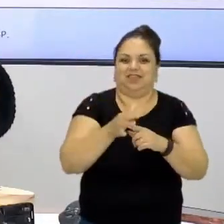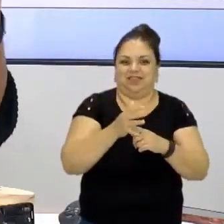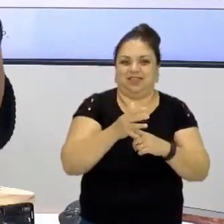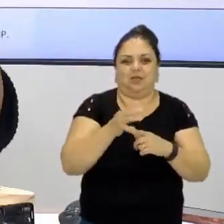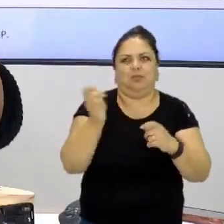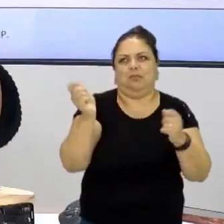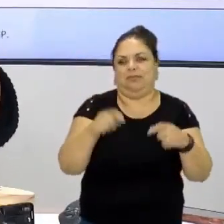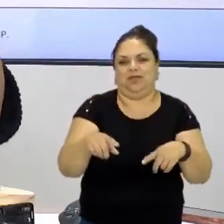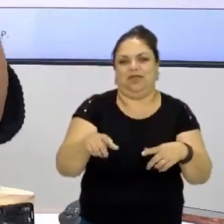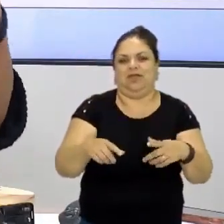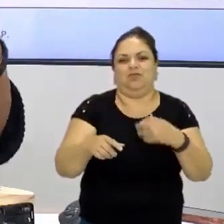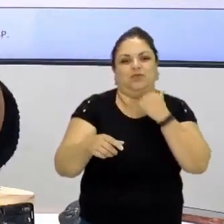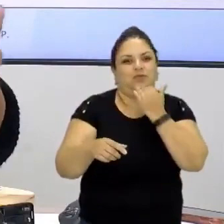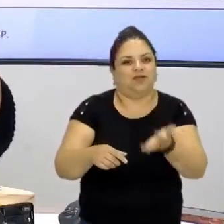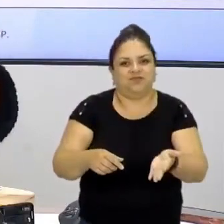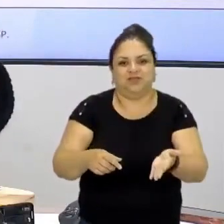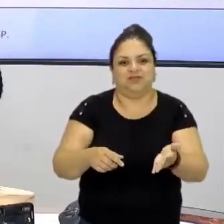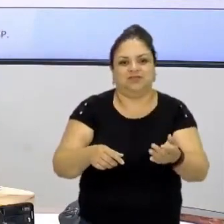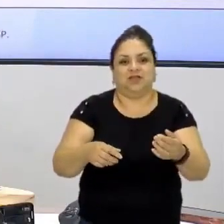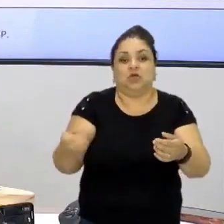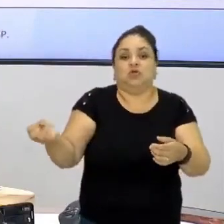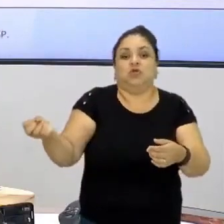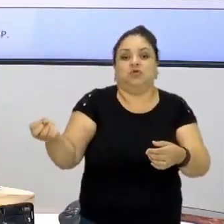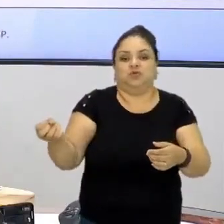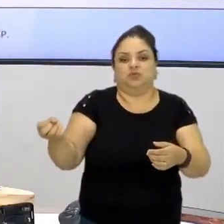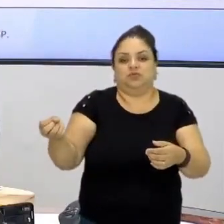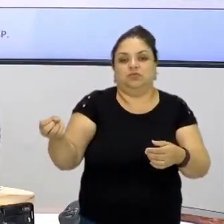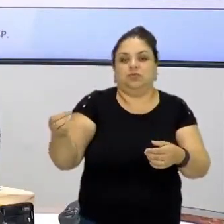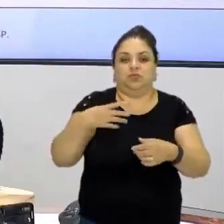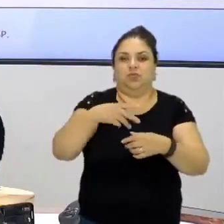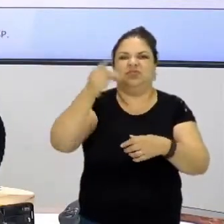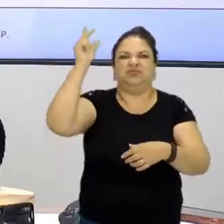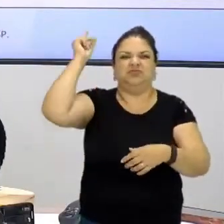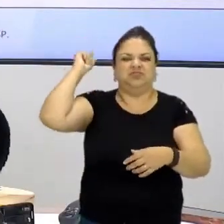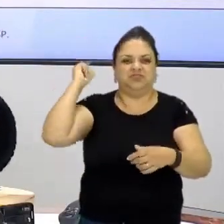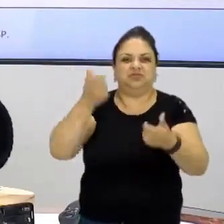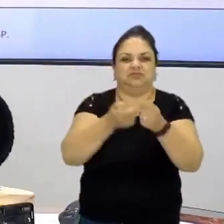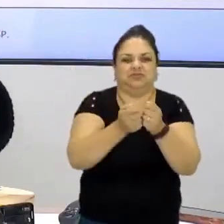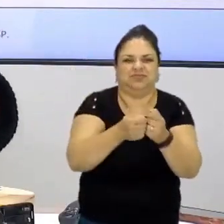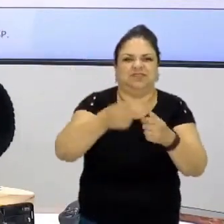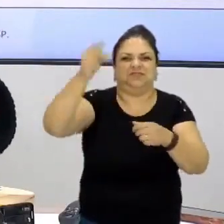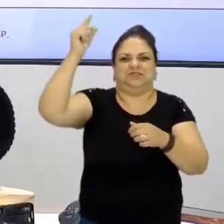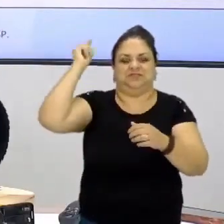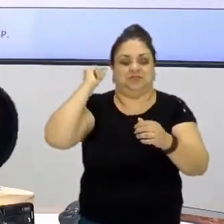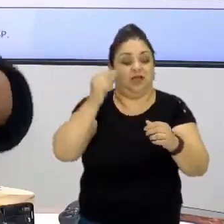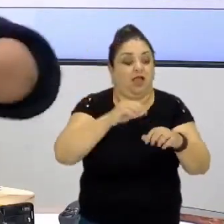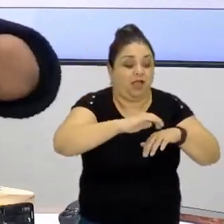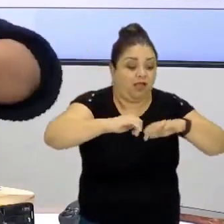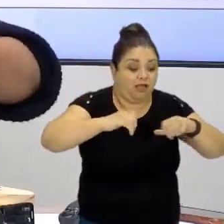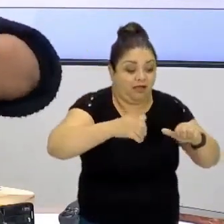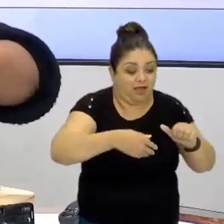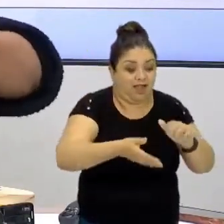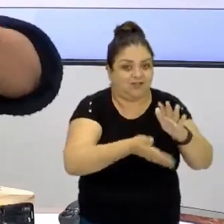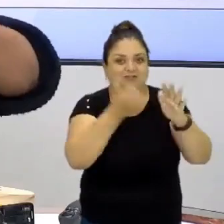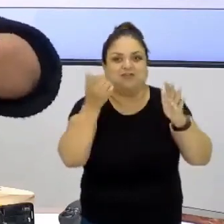um controle de Nintendo 64, desses jogos mais antigos. Porque esse daqui é o motor que faz o